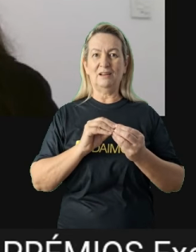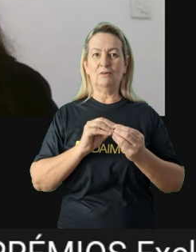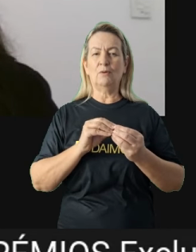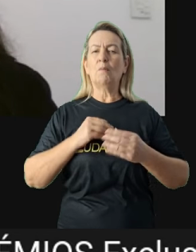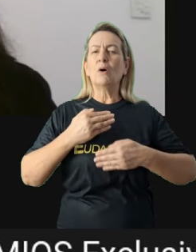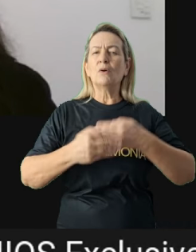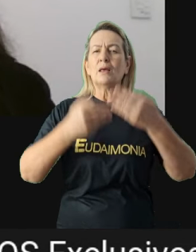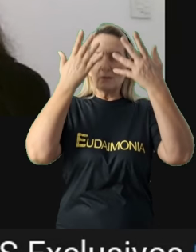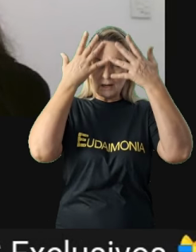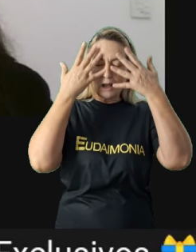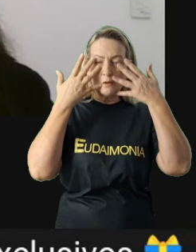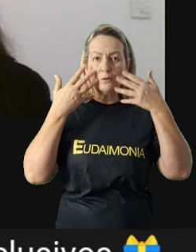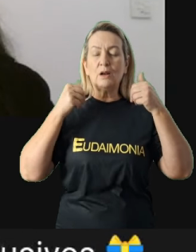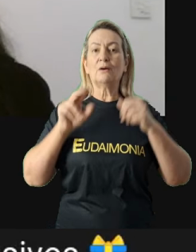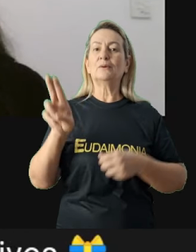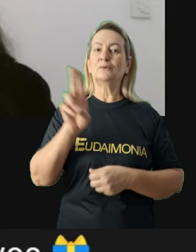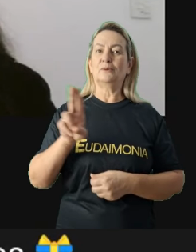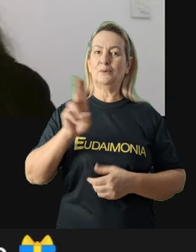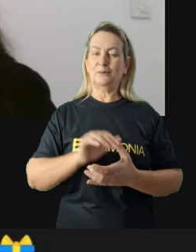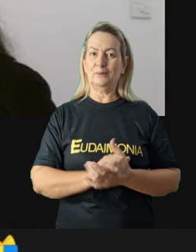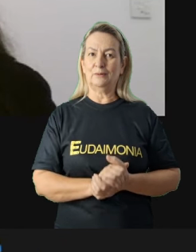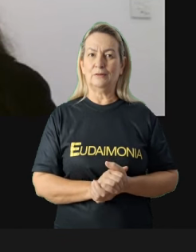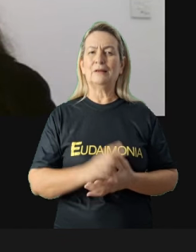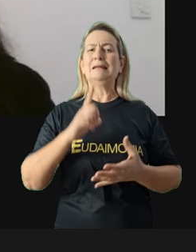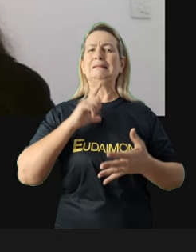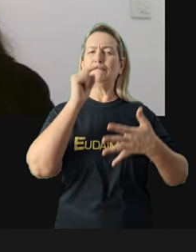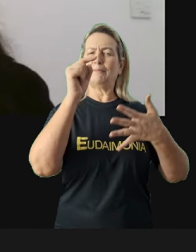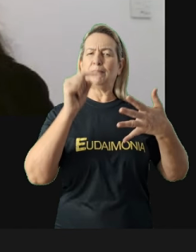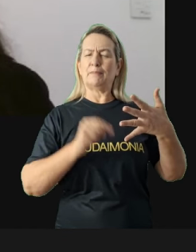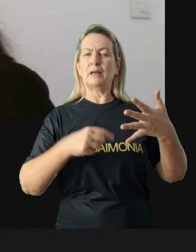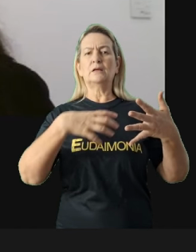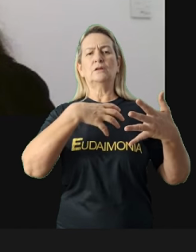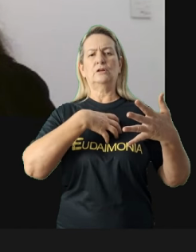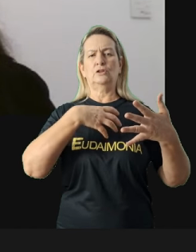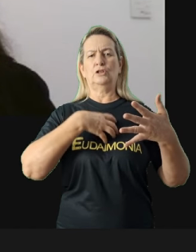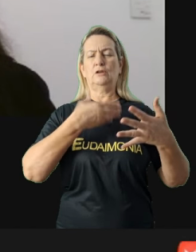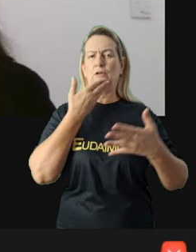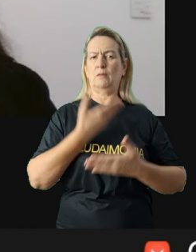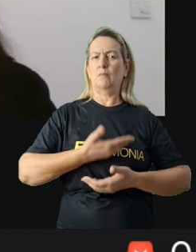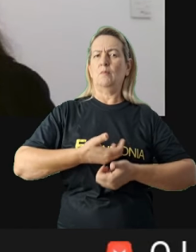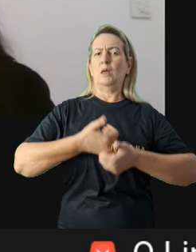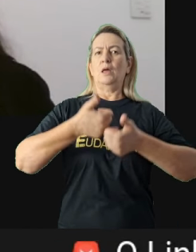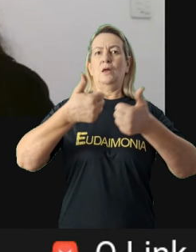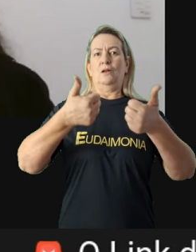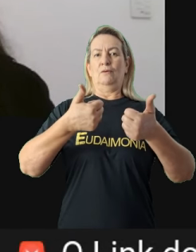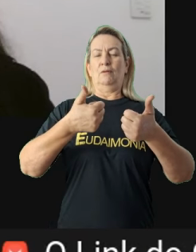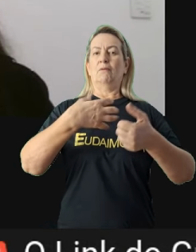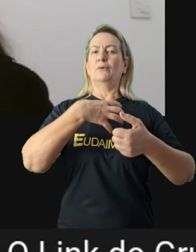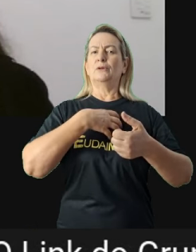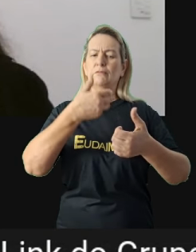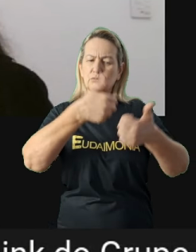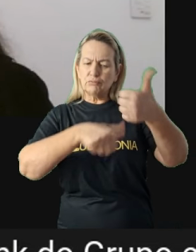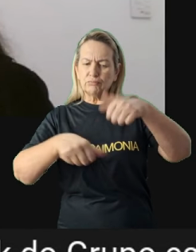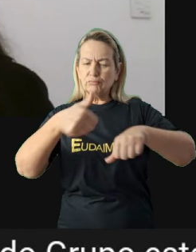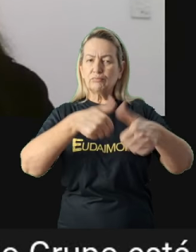mundo mais natural aqui de uso do processo. Então, o que eu imagino é isso, sabe? Tem N formas de